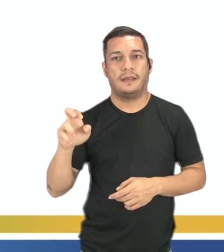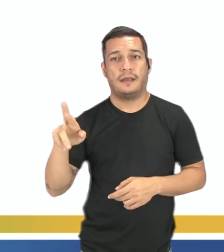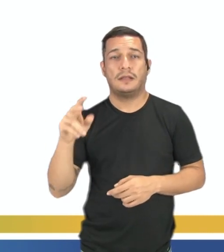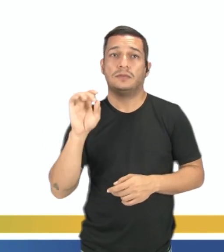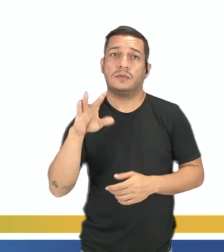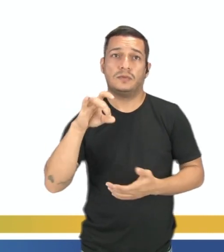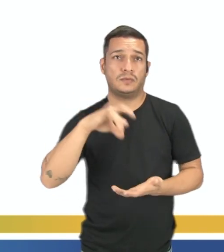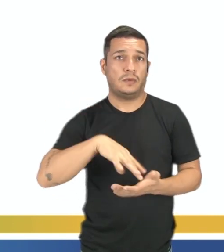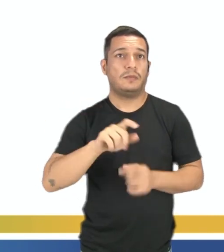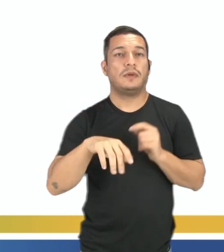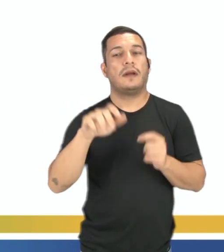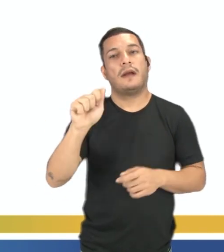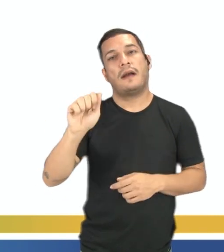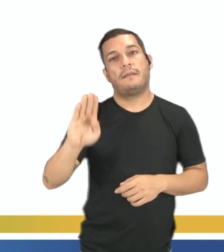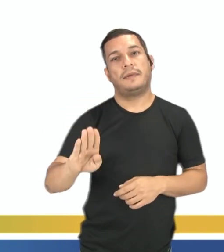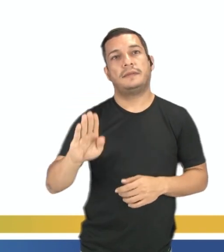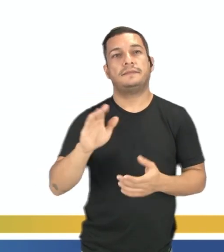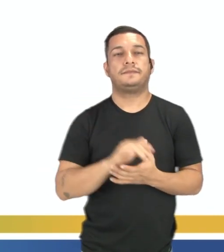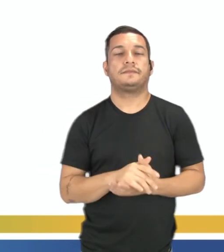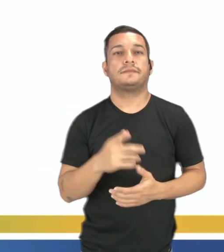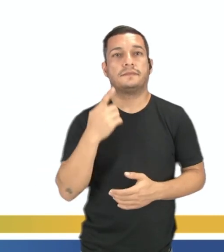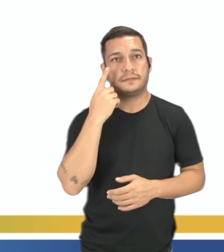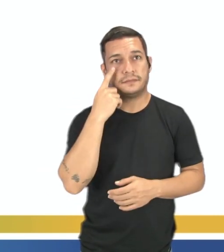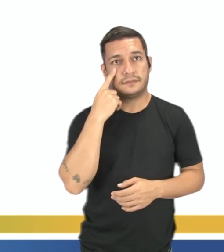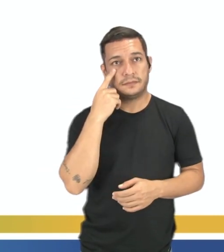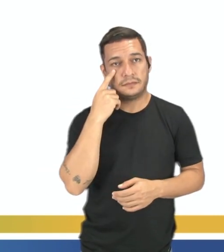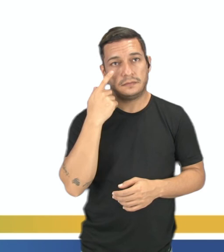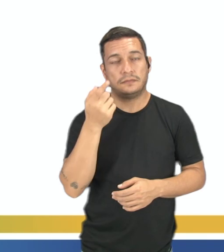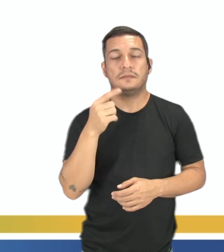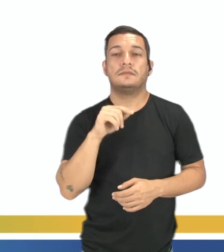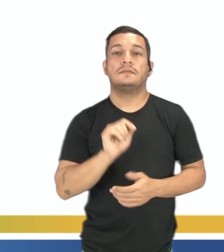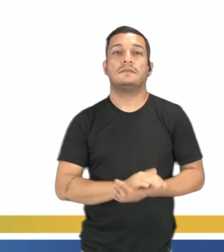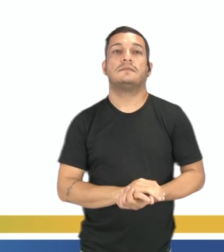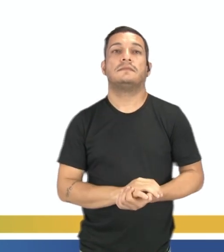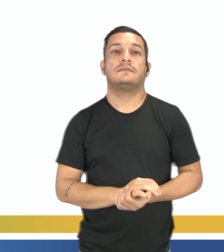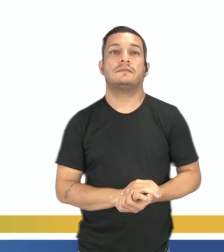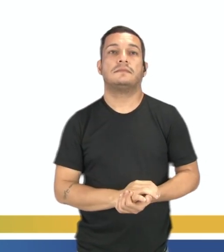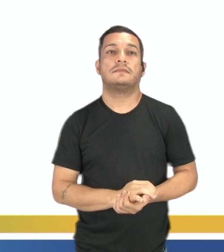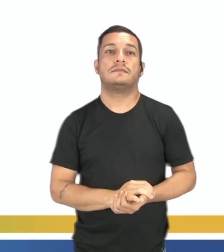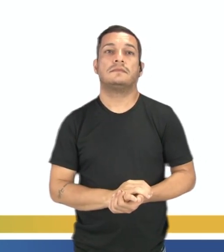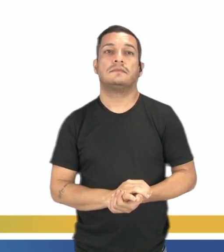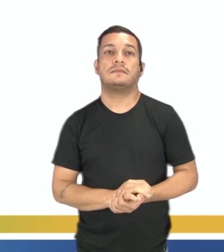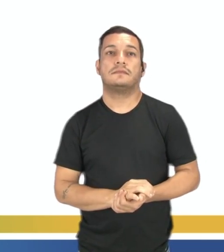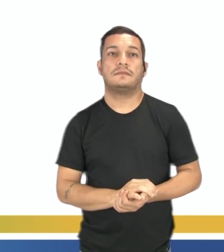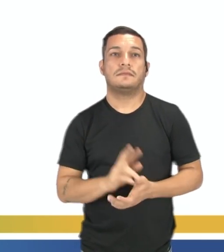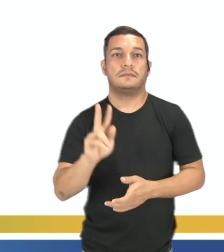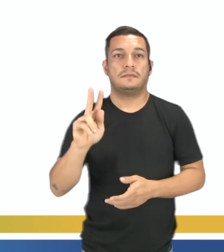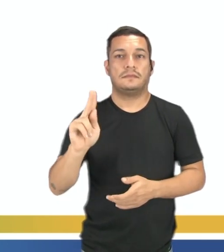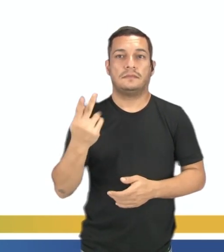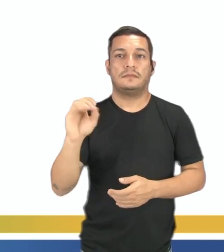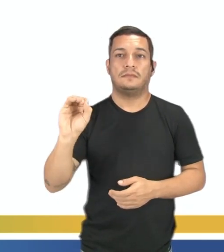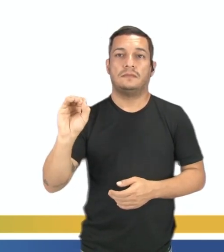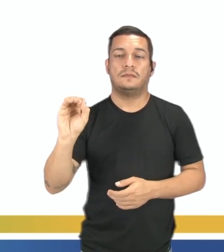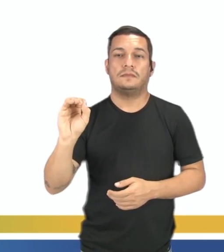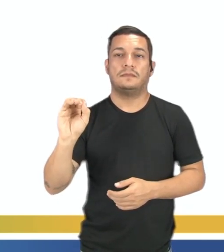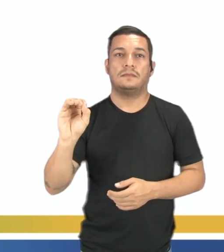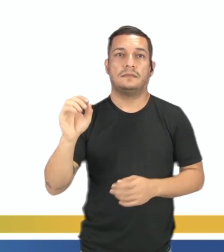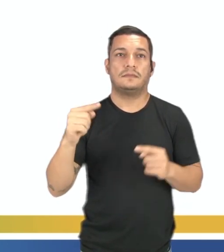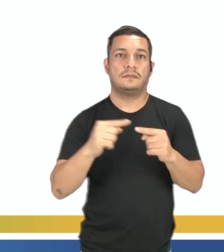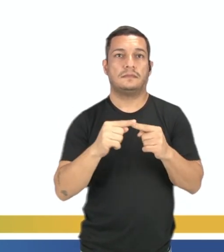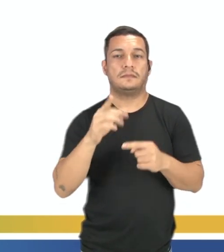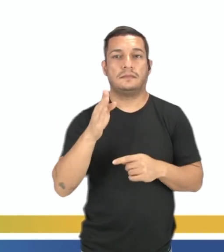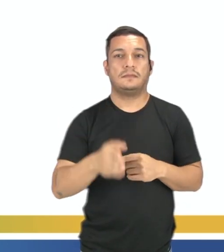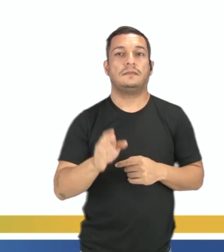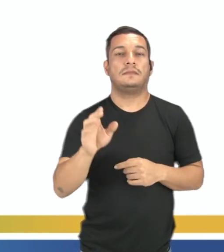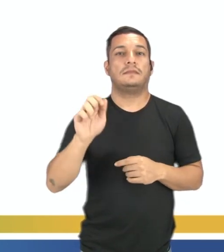resta para mim letra a letra b eu vou observar aqui vou ver aqui ó olha que o h